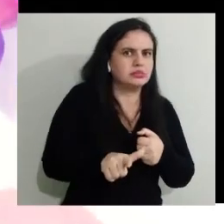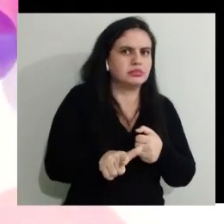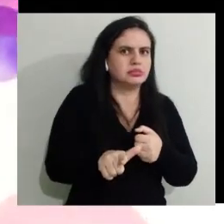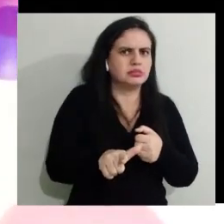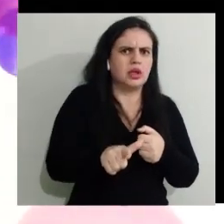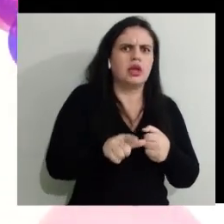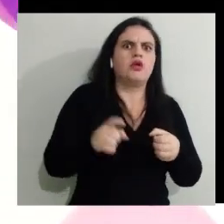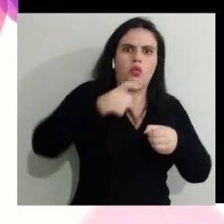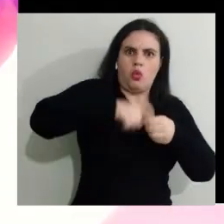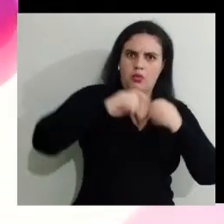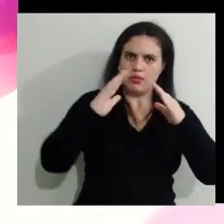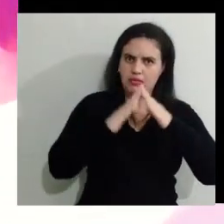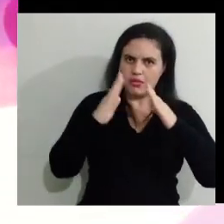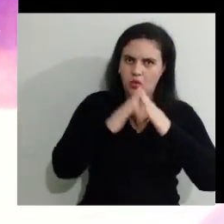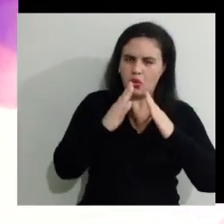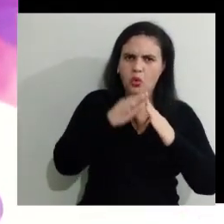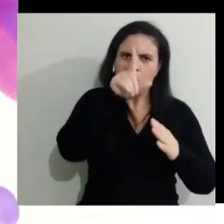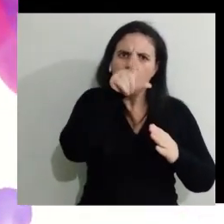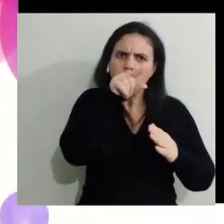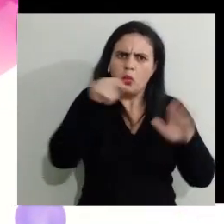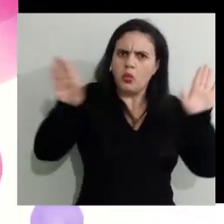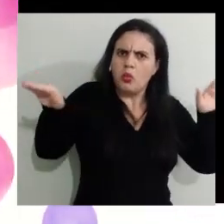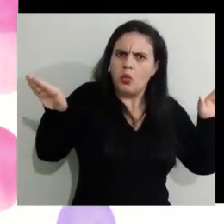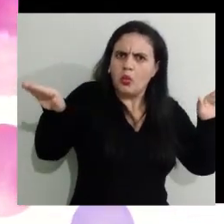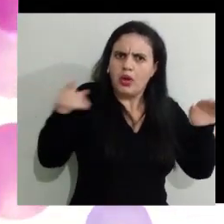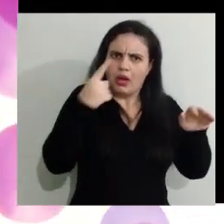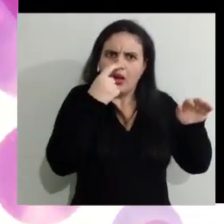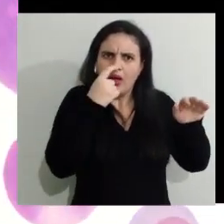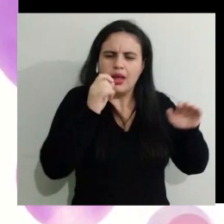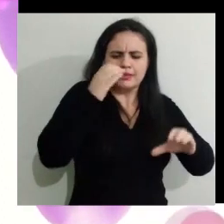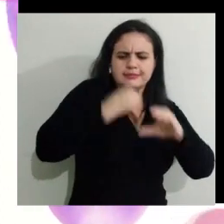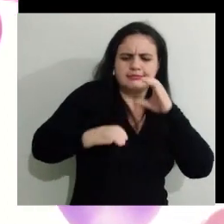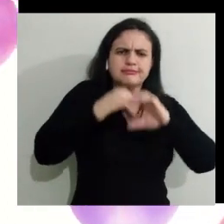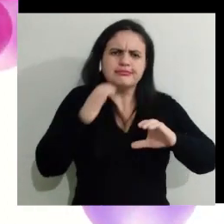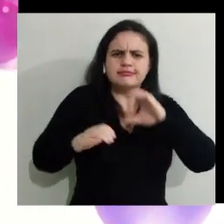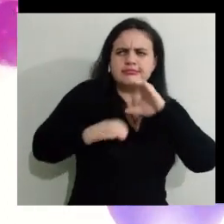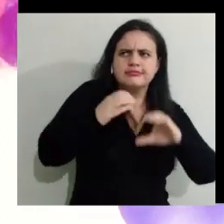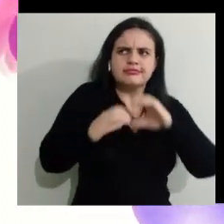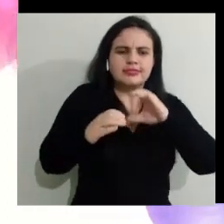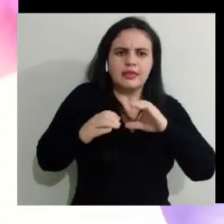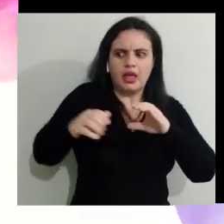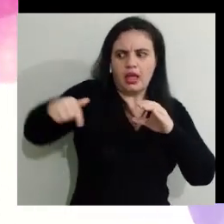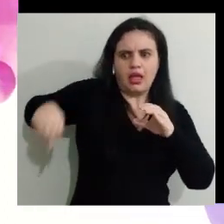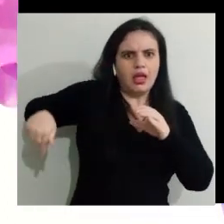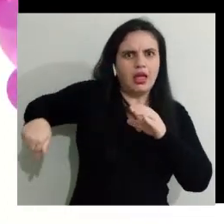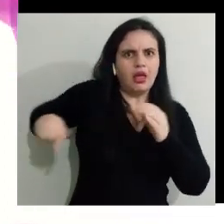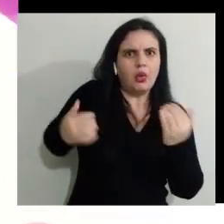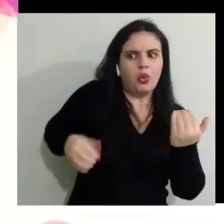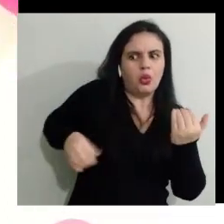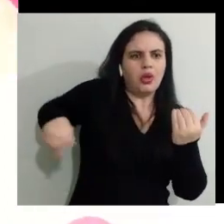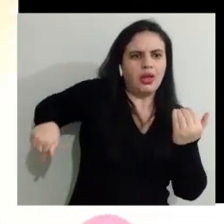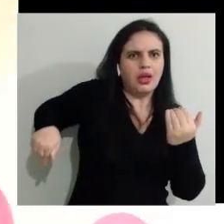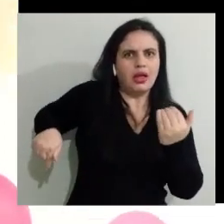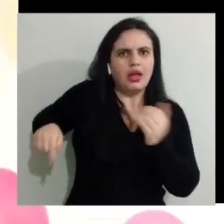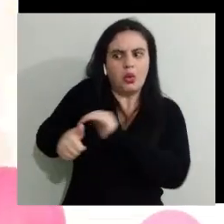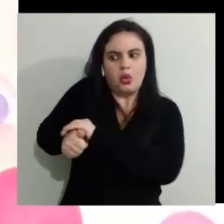Lá pela metade do caminho para casa, o urubu começou a cantar um samba de festa. A tartaruga, que estava muito alegre e zonza ainda,